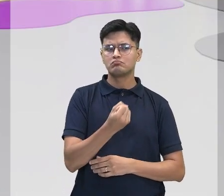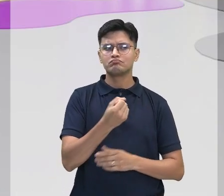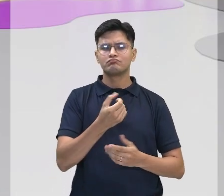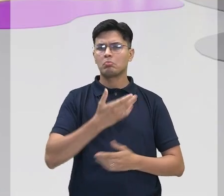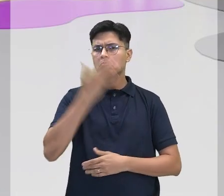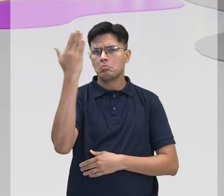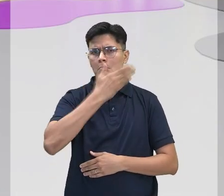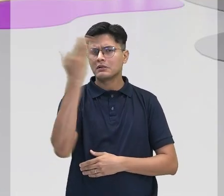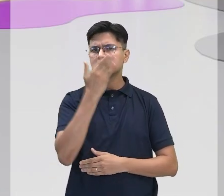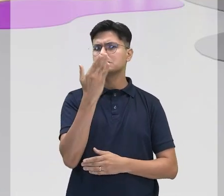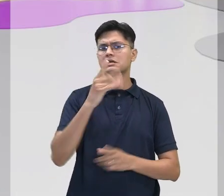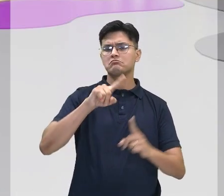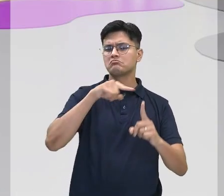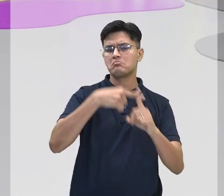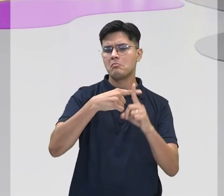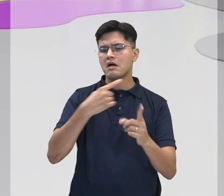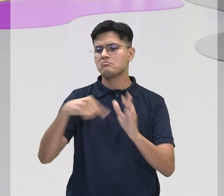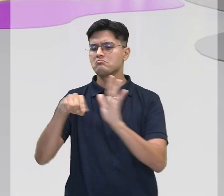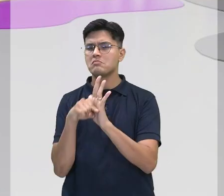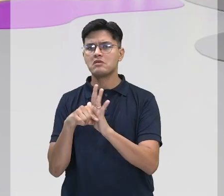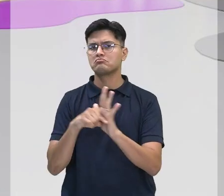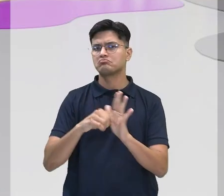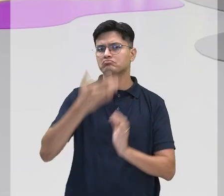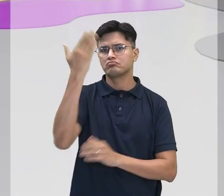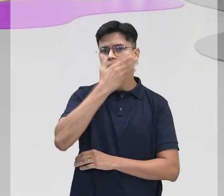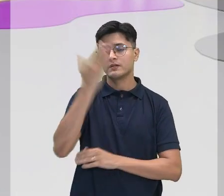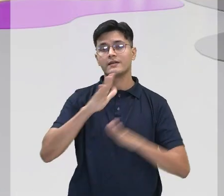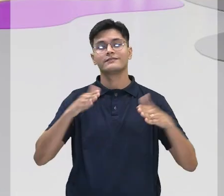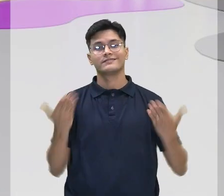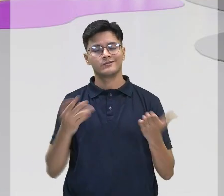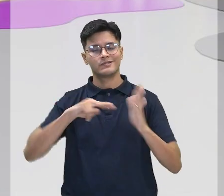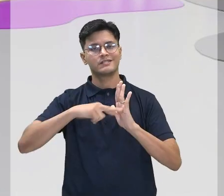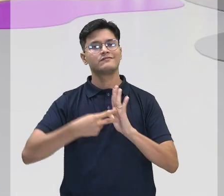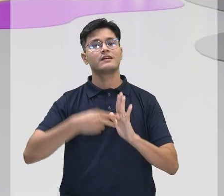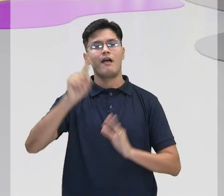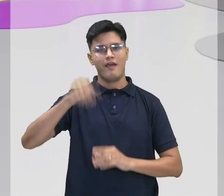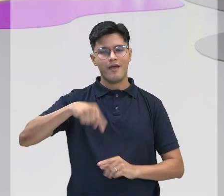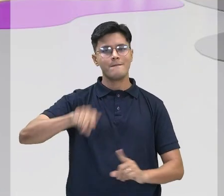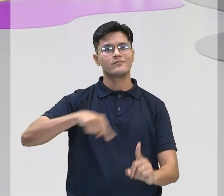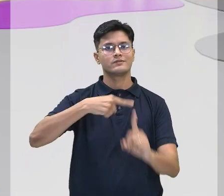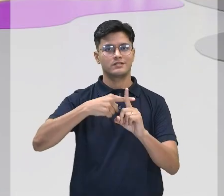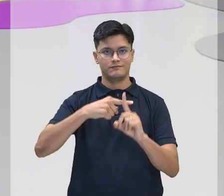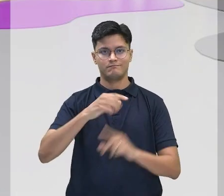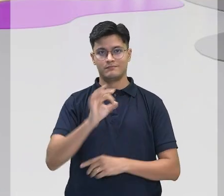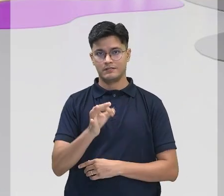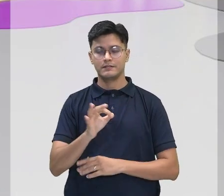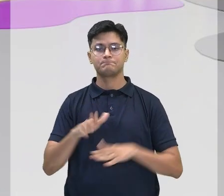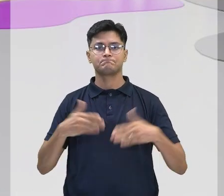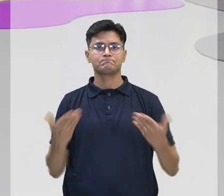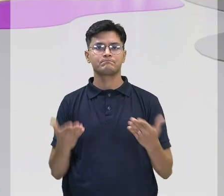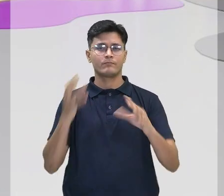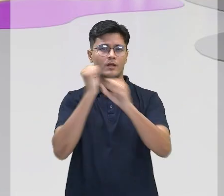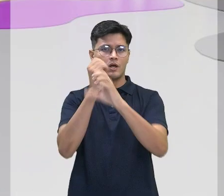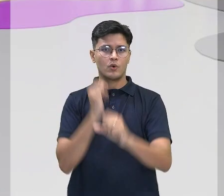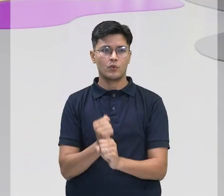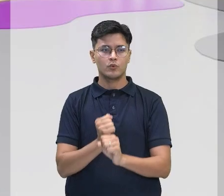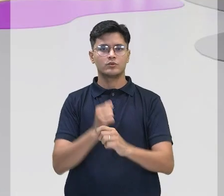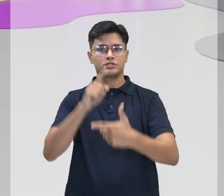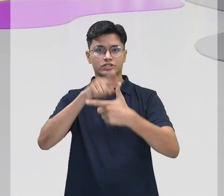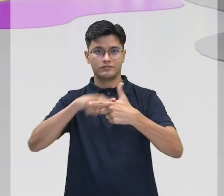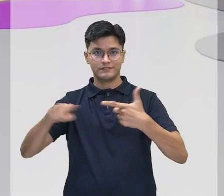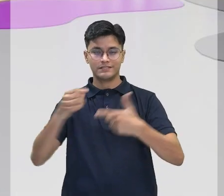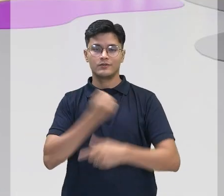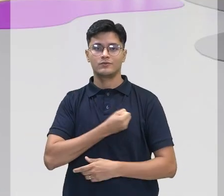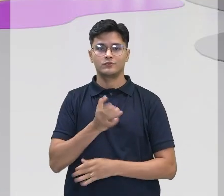também significa que esse número é positivo. Professor, e o que acontece na divisão de números inteiros e qual é a